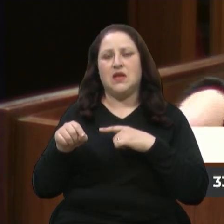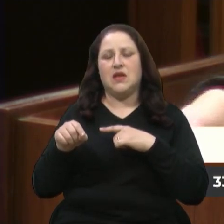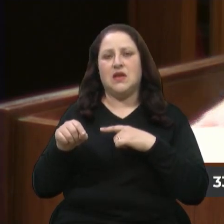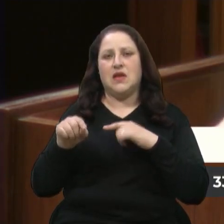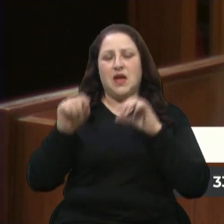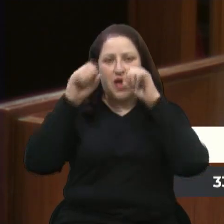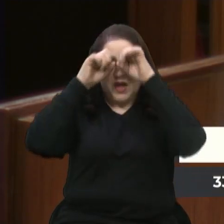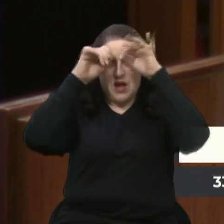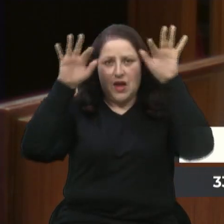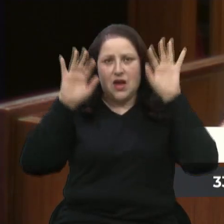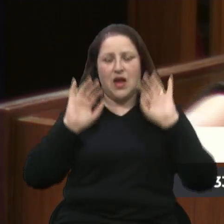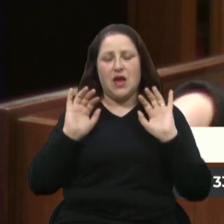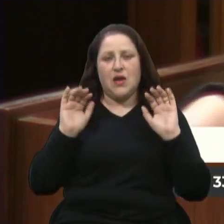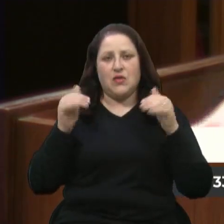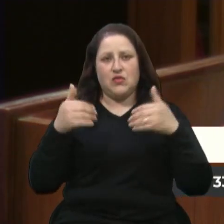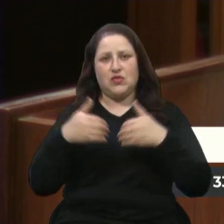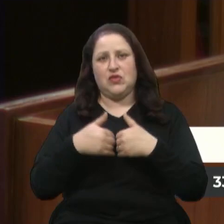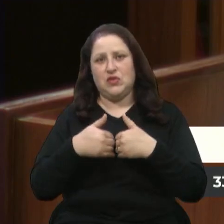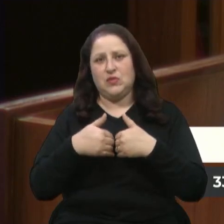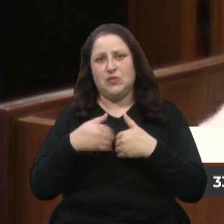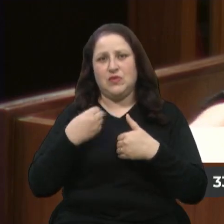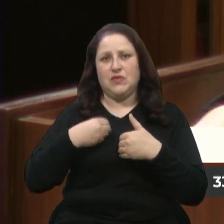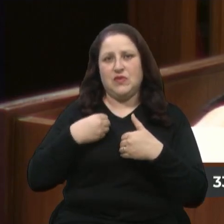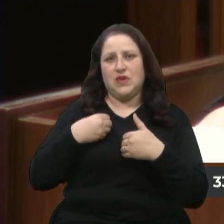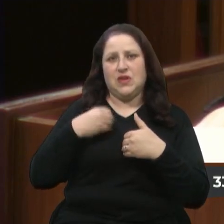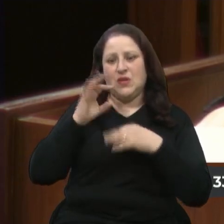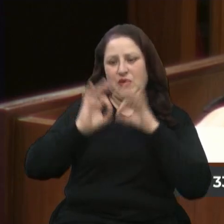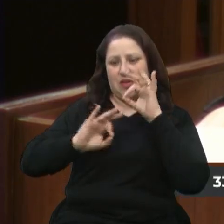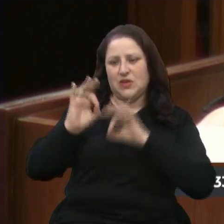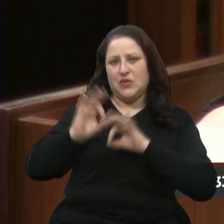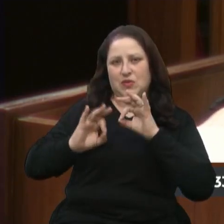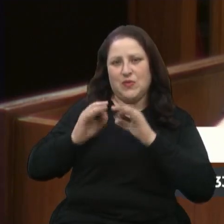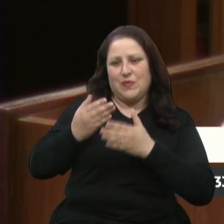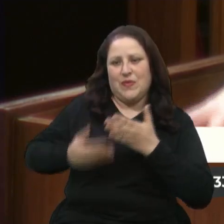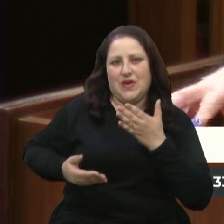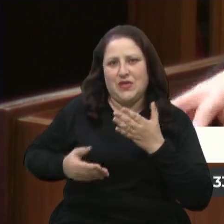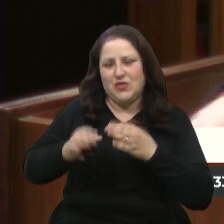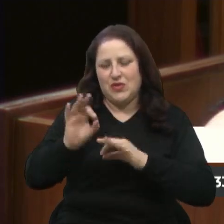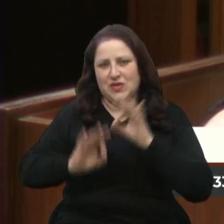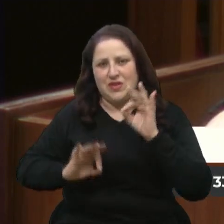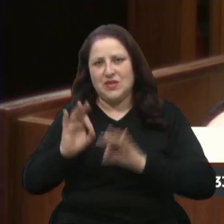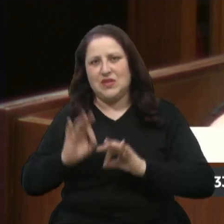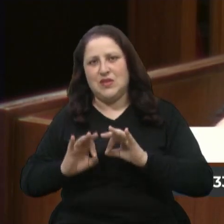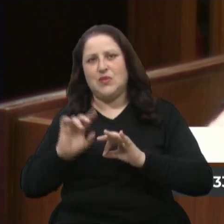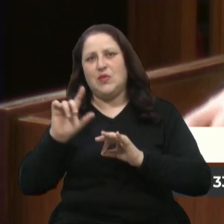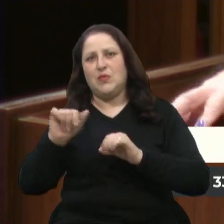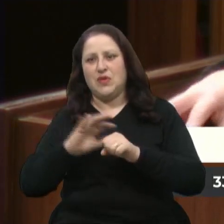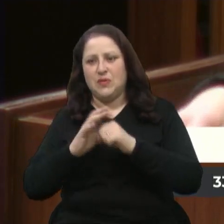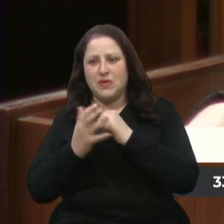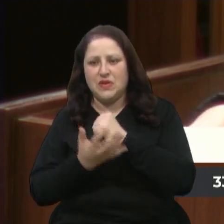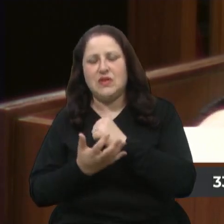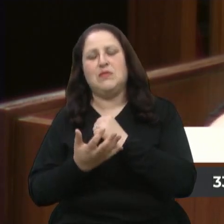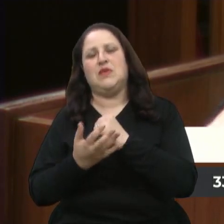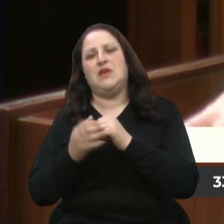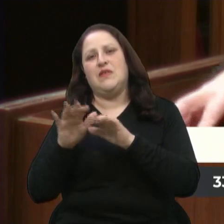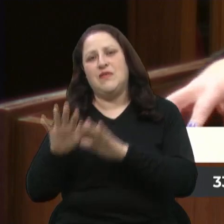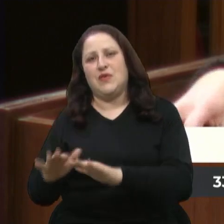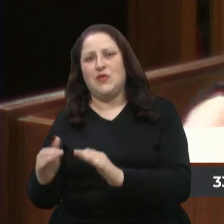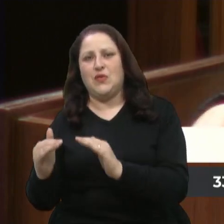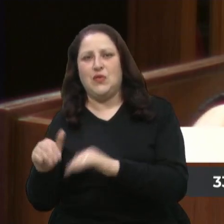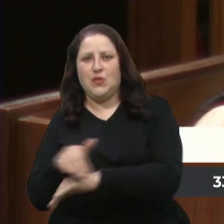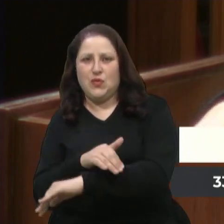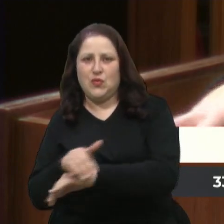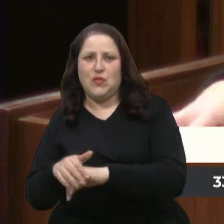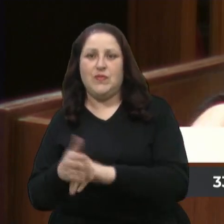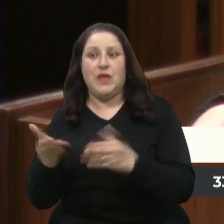ele se desorganizou, a pandemia ele se isolou, ele foi para as ruas. Então, agora ele está em casa, está numa casa, está com